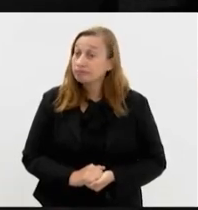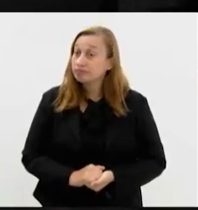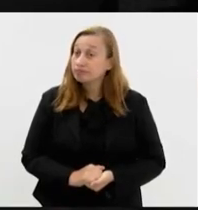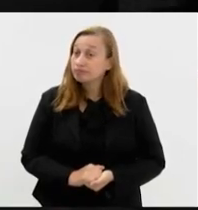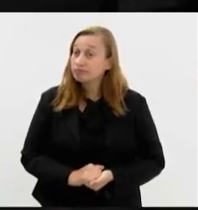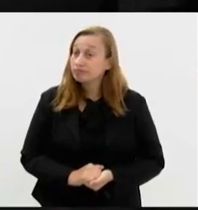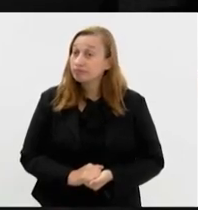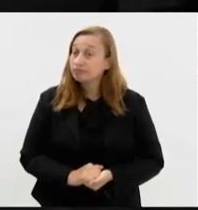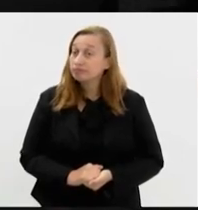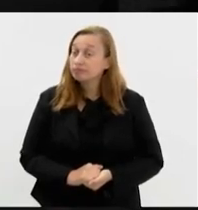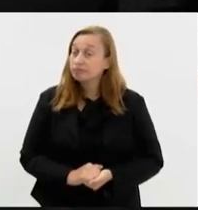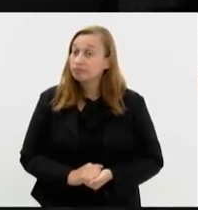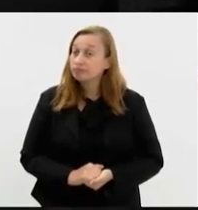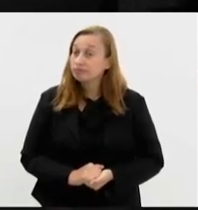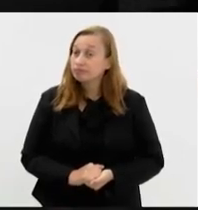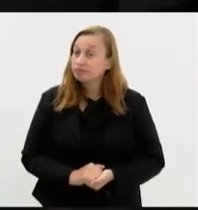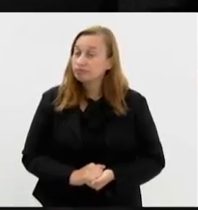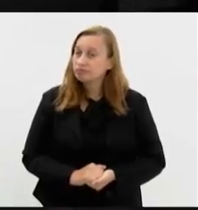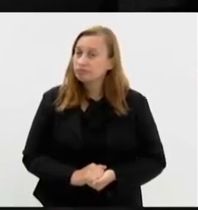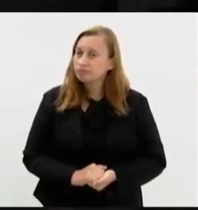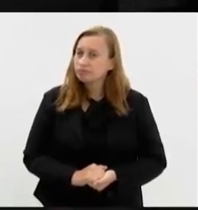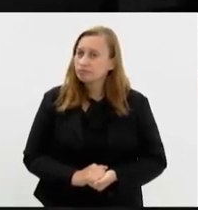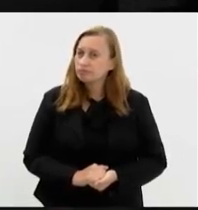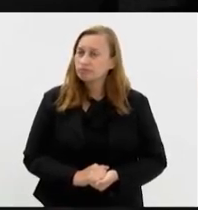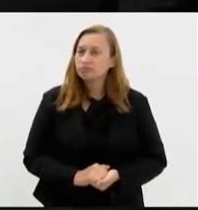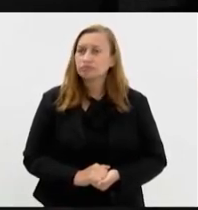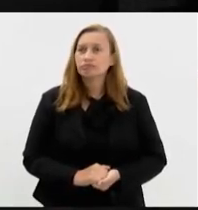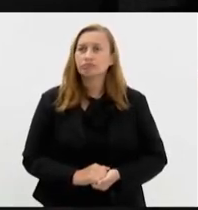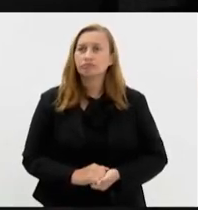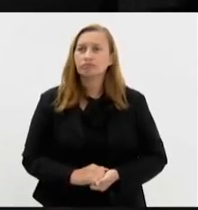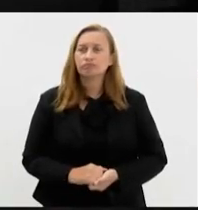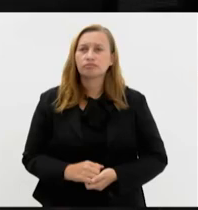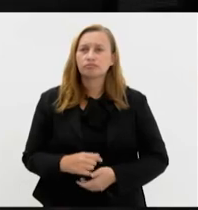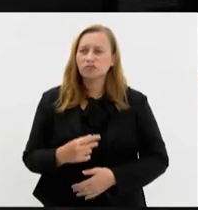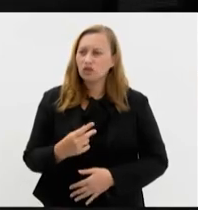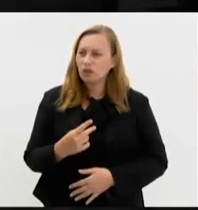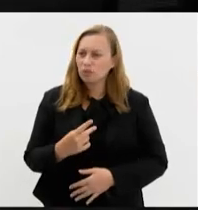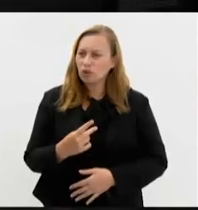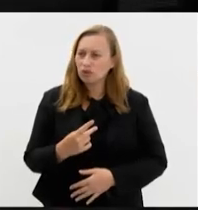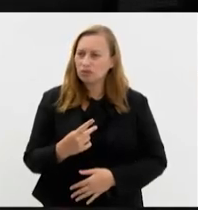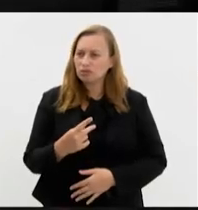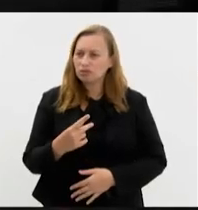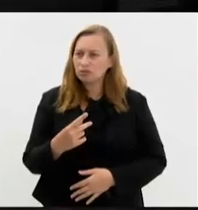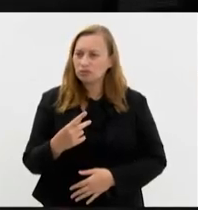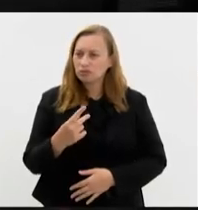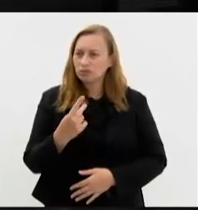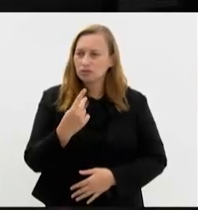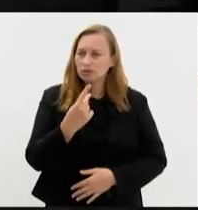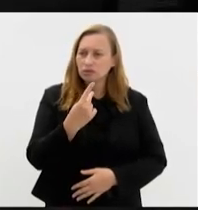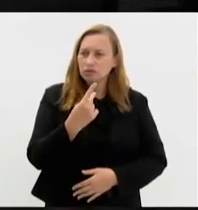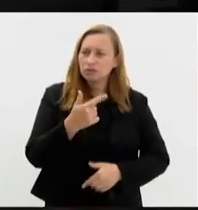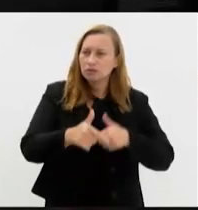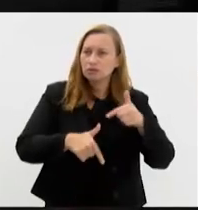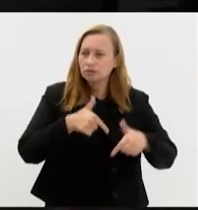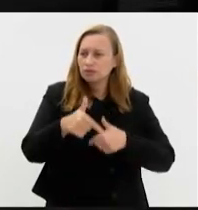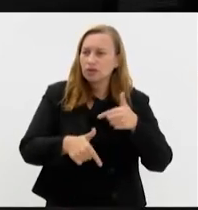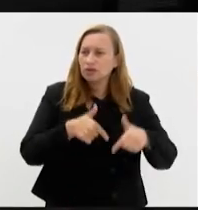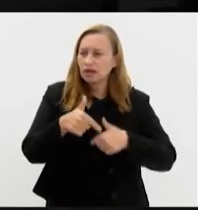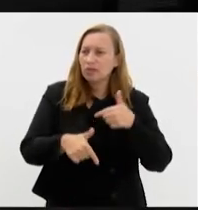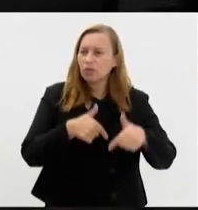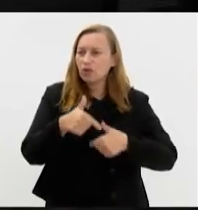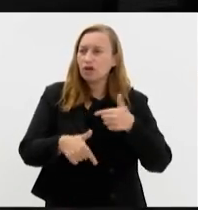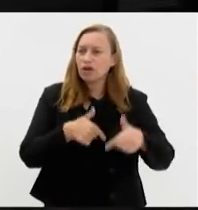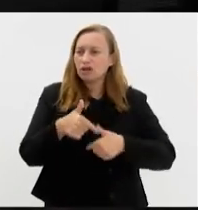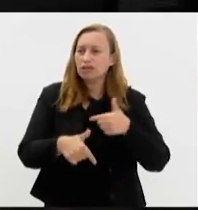Pedro no seu labor da advocacia já anos Dr Pedro n vossa excelência tem acompanhado ilustre